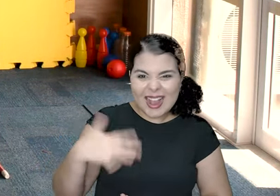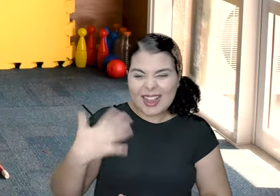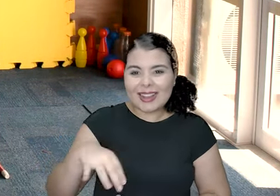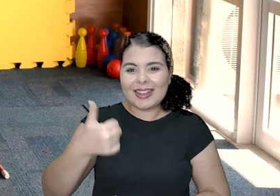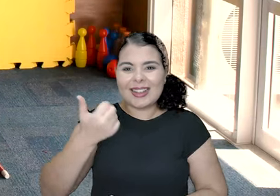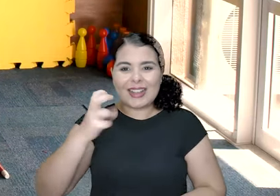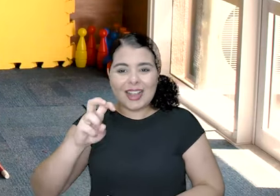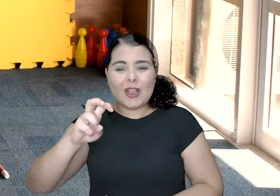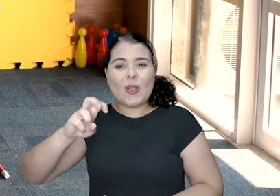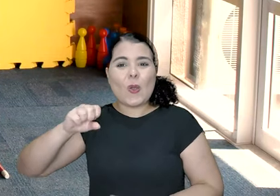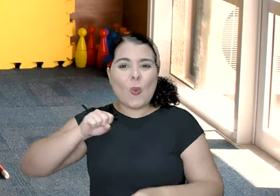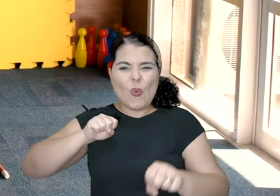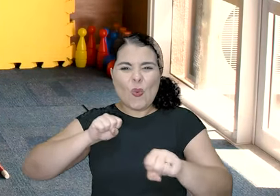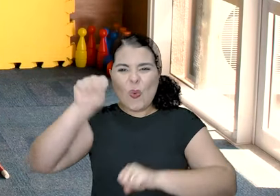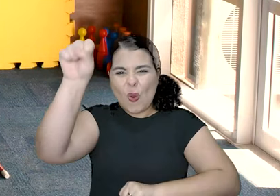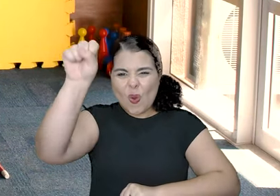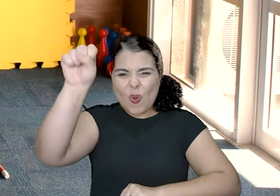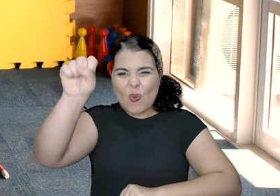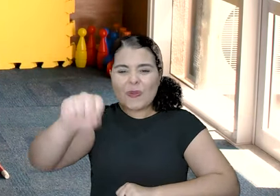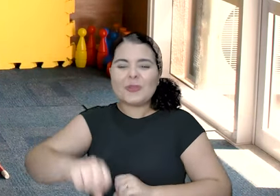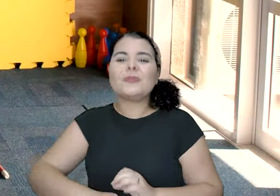ai, 15, uhul!